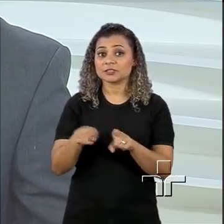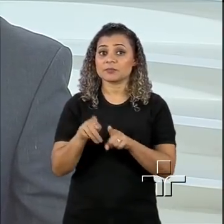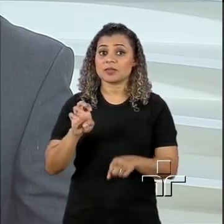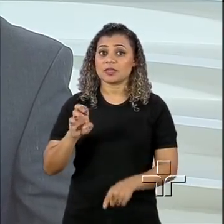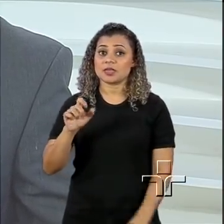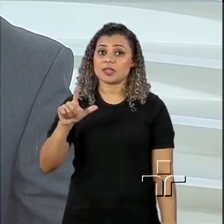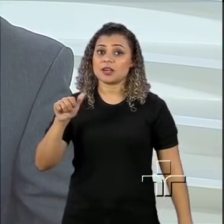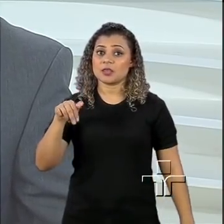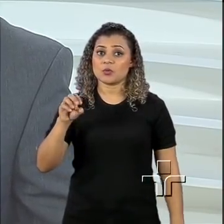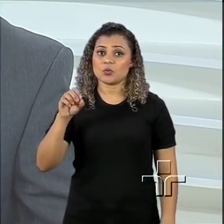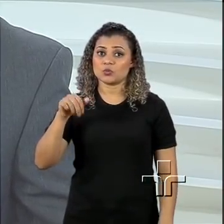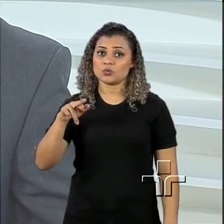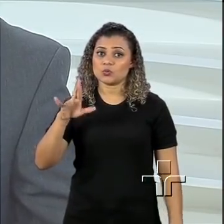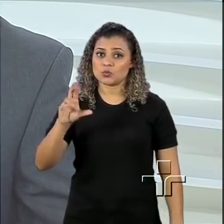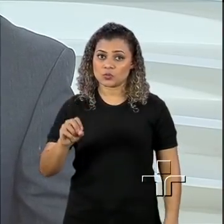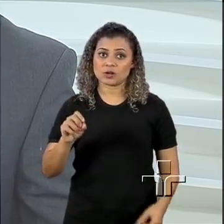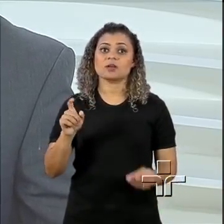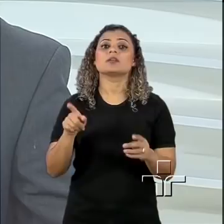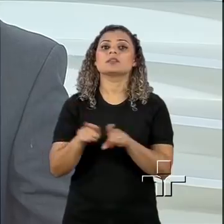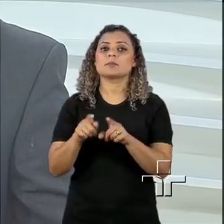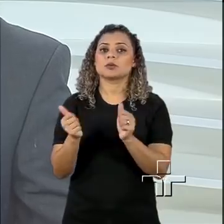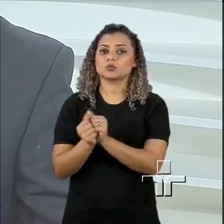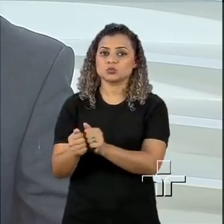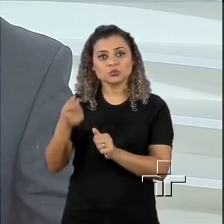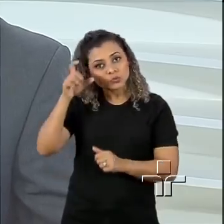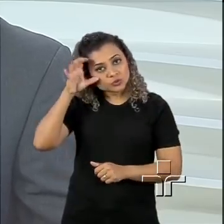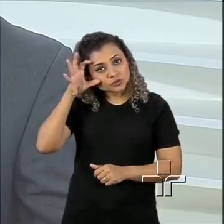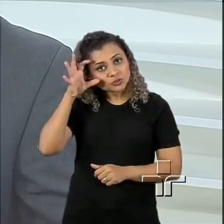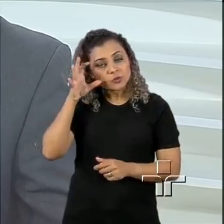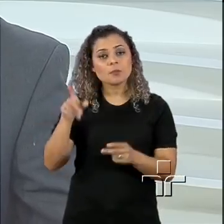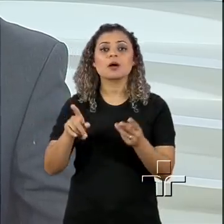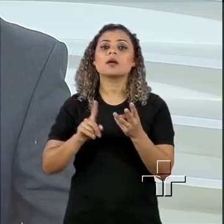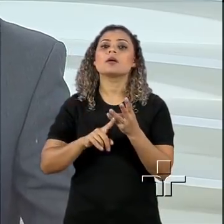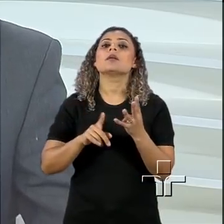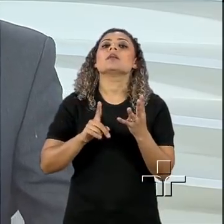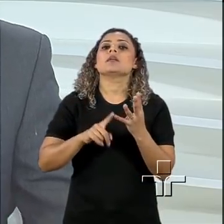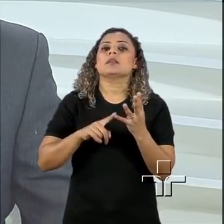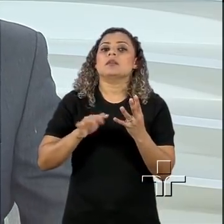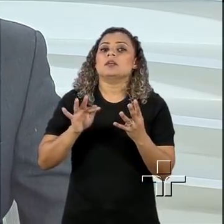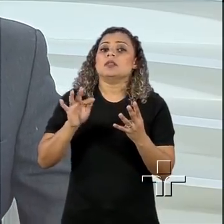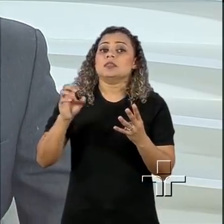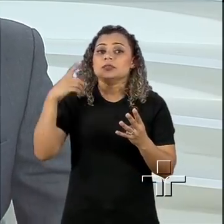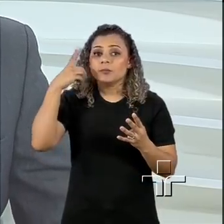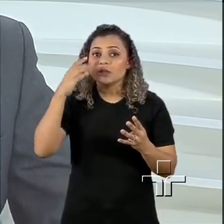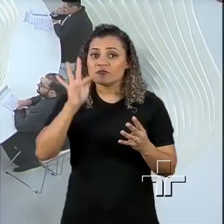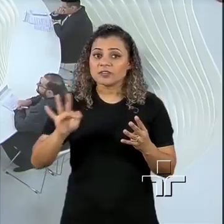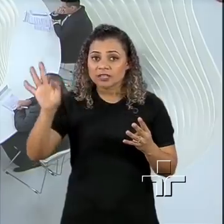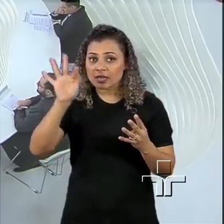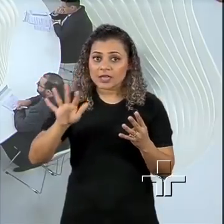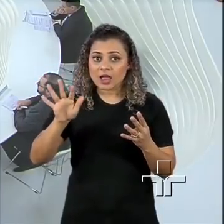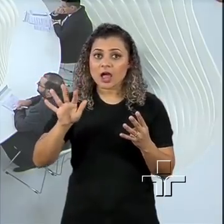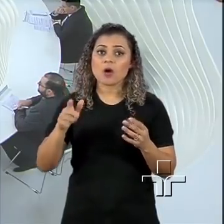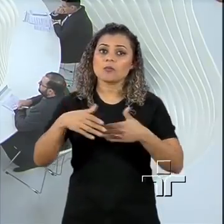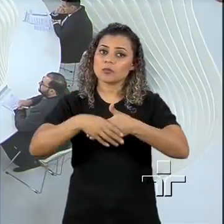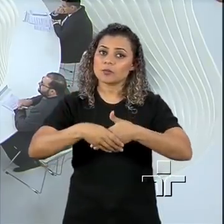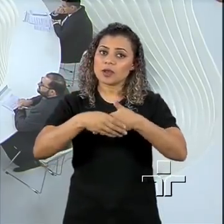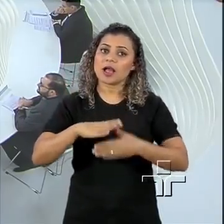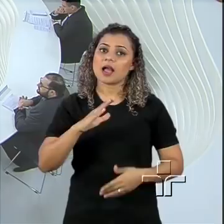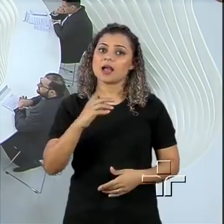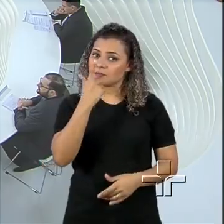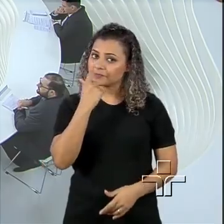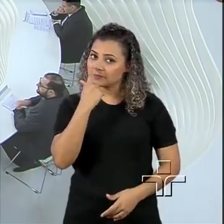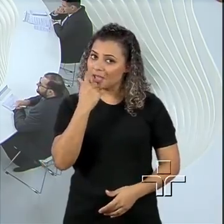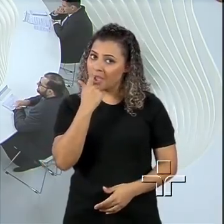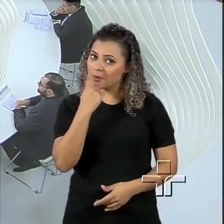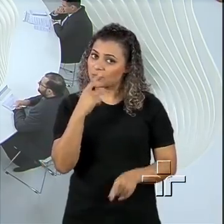das Mulheres, da presidenta Dilma, Vicente Cândido, deputado federal, que coordena a minha campanha, comentar o Caruso e